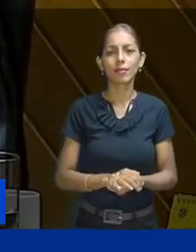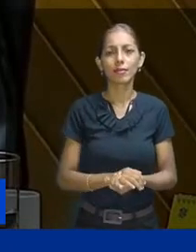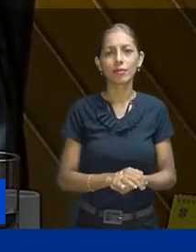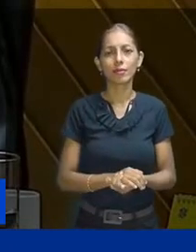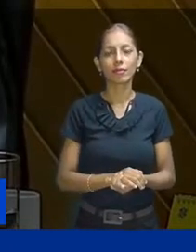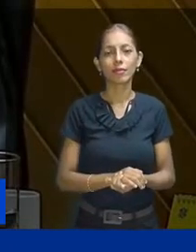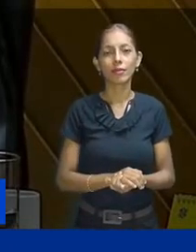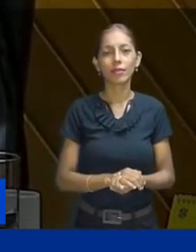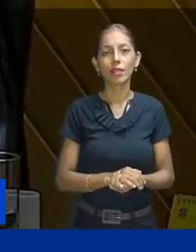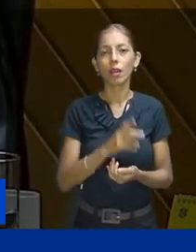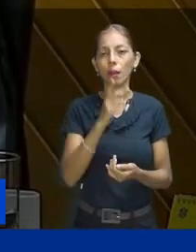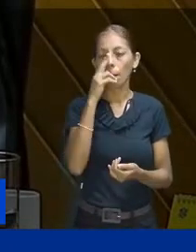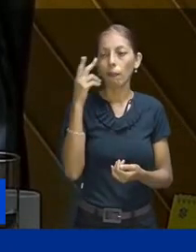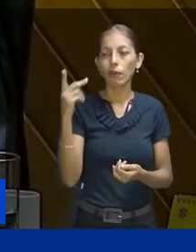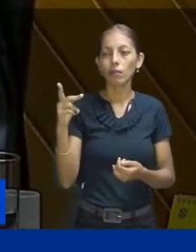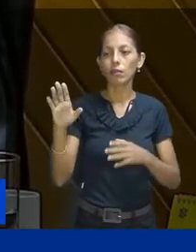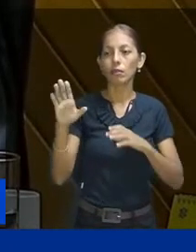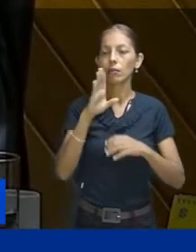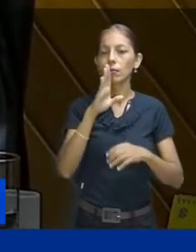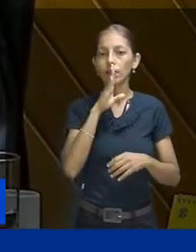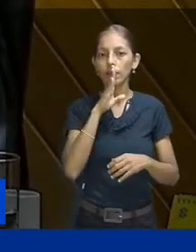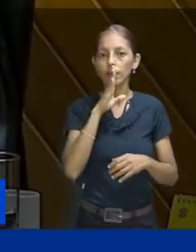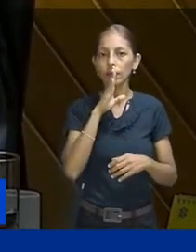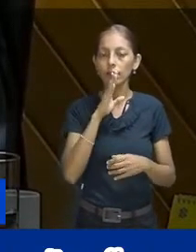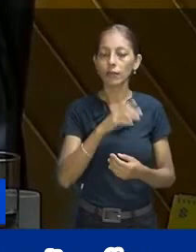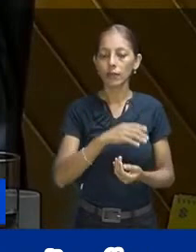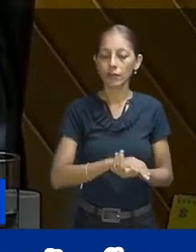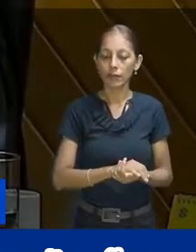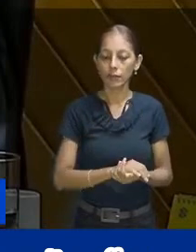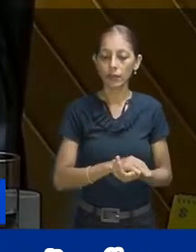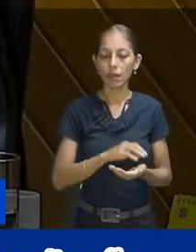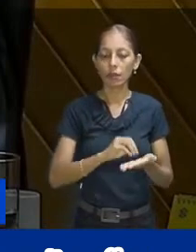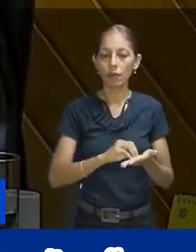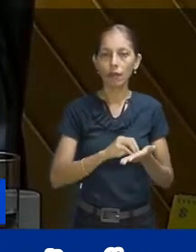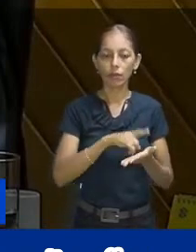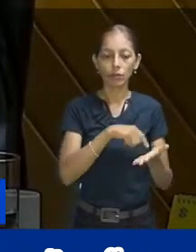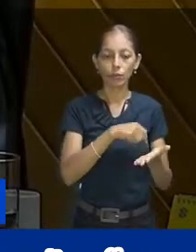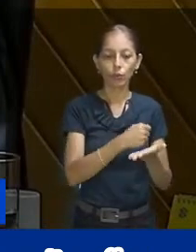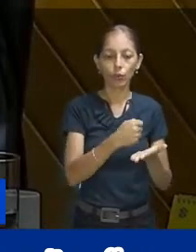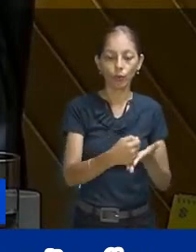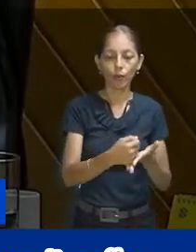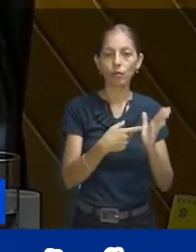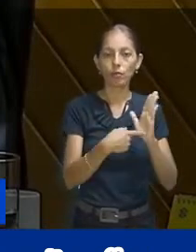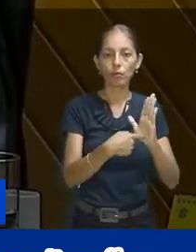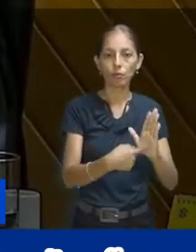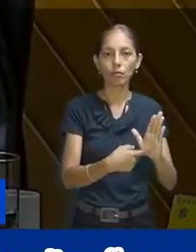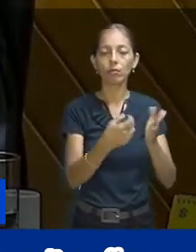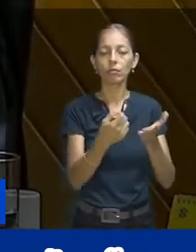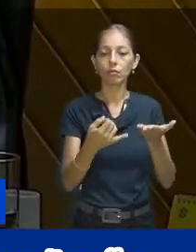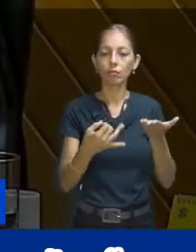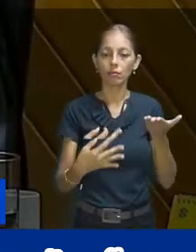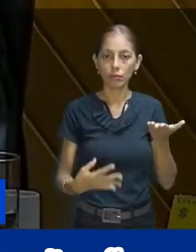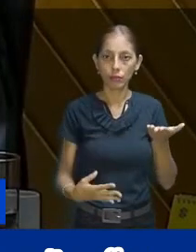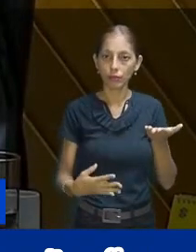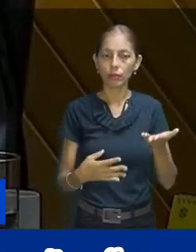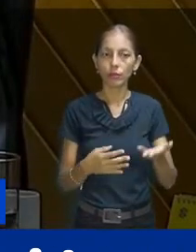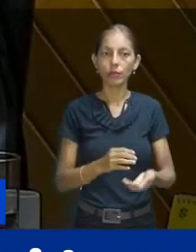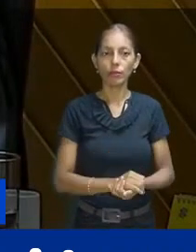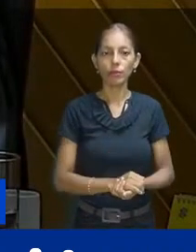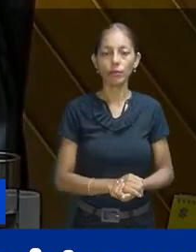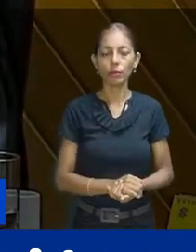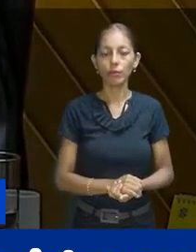tal motivo, faz necessária suprir a omissão. O fato de o voto condutor não afastar expressamente a aplicação dos